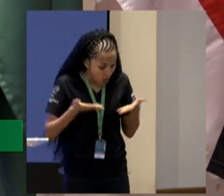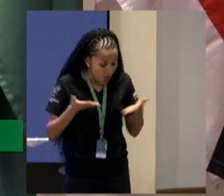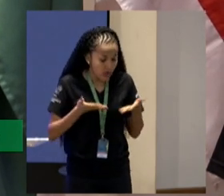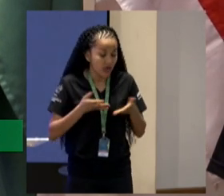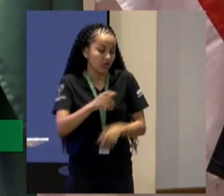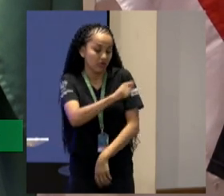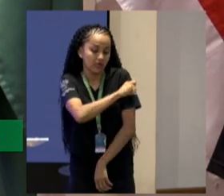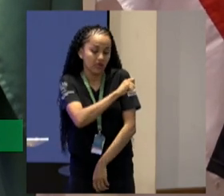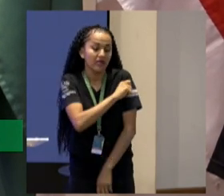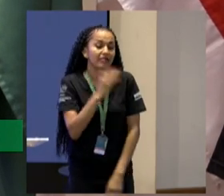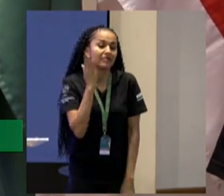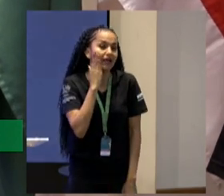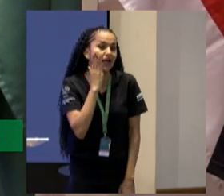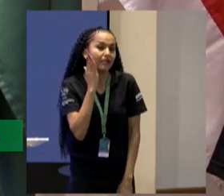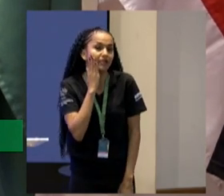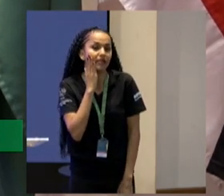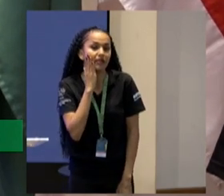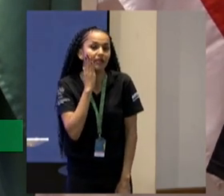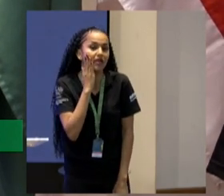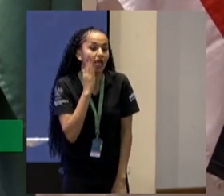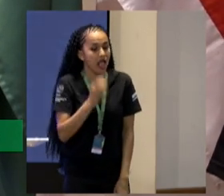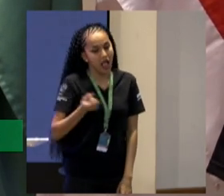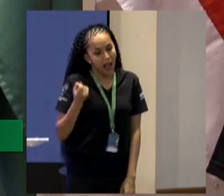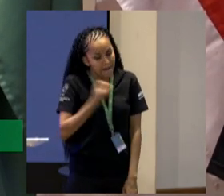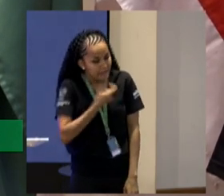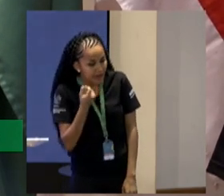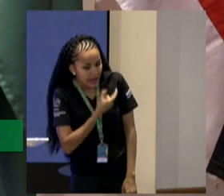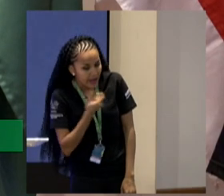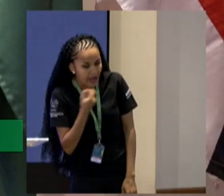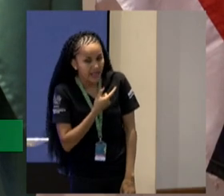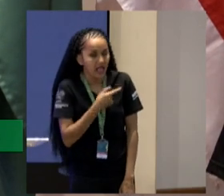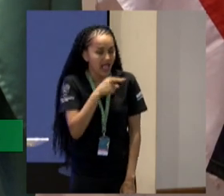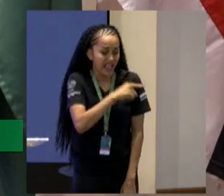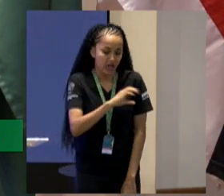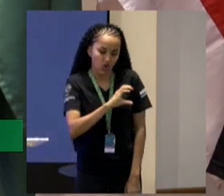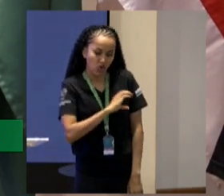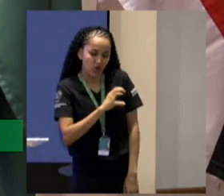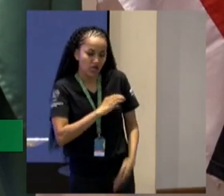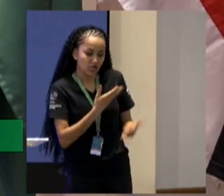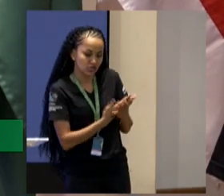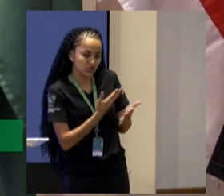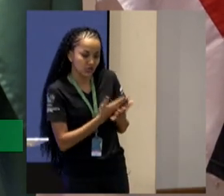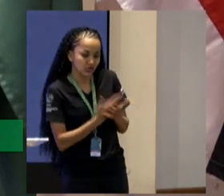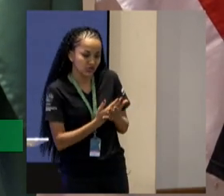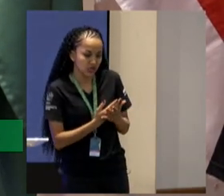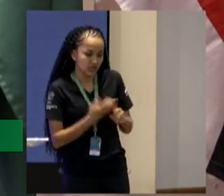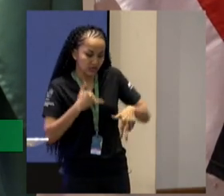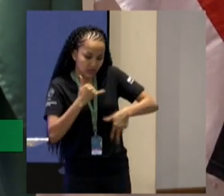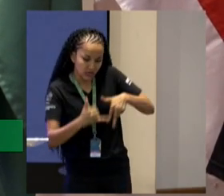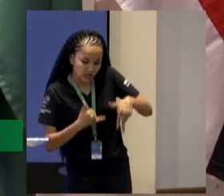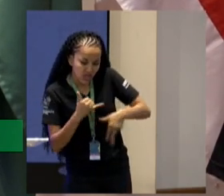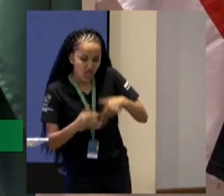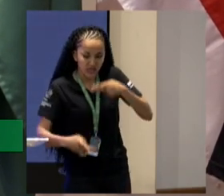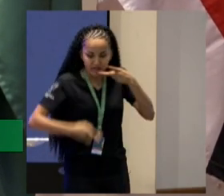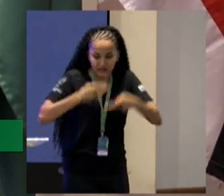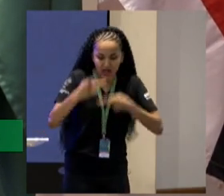os alunos sabem nomear. A piadinha, aquele coleguinha que estuda comigo desde a creche, que fala, que faz